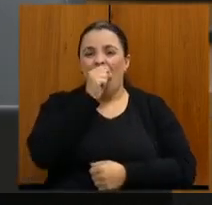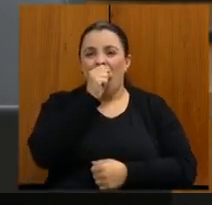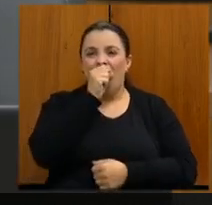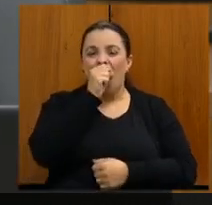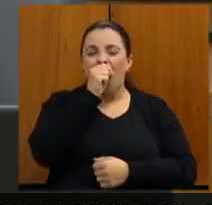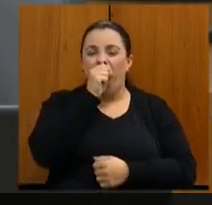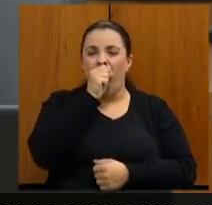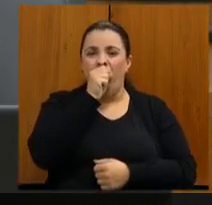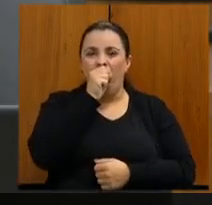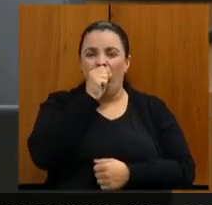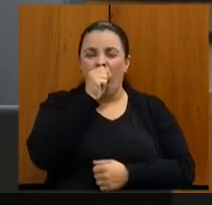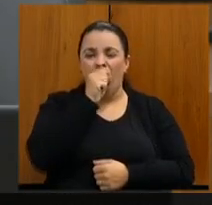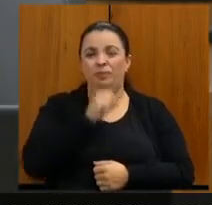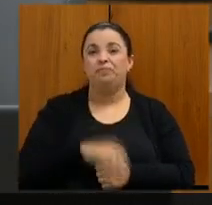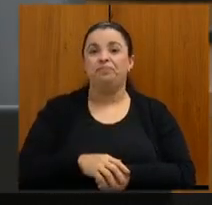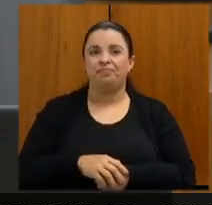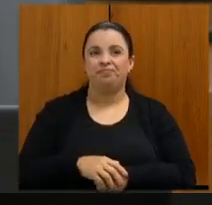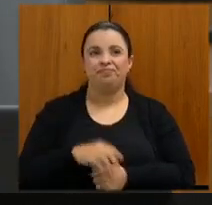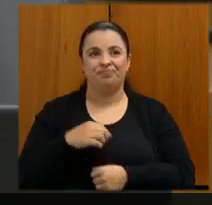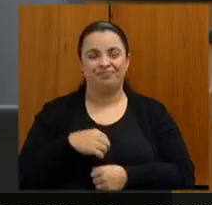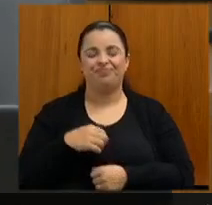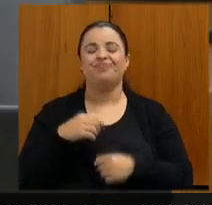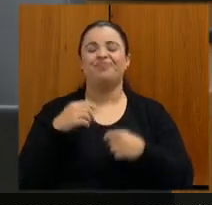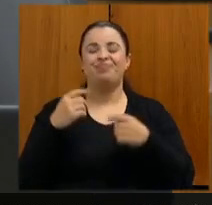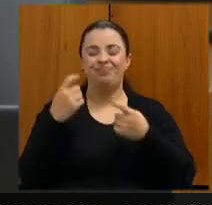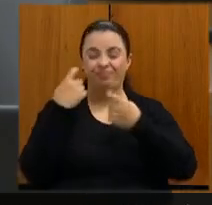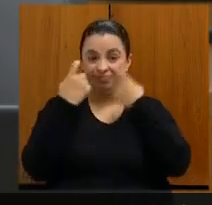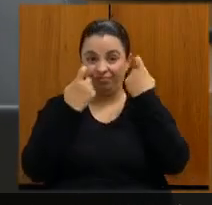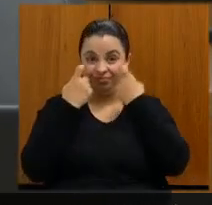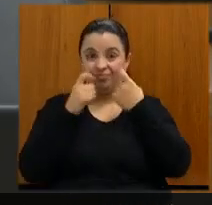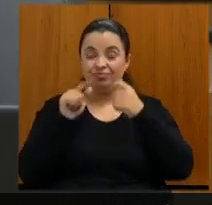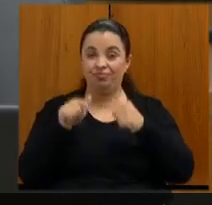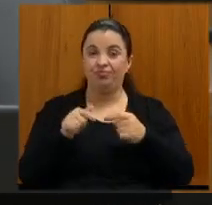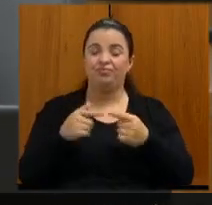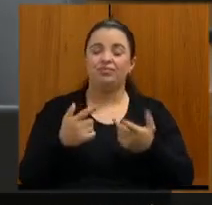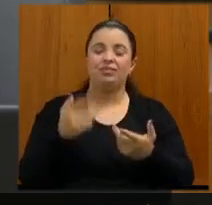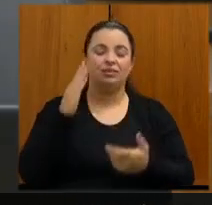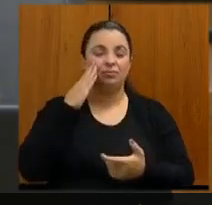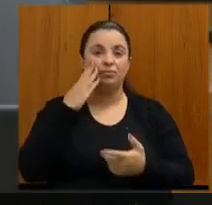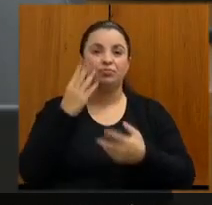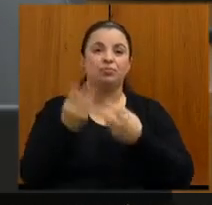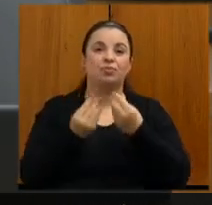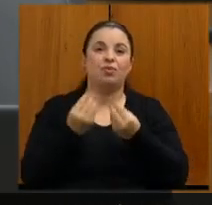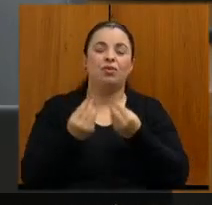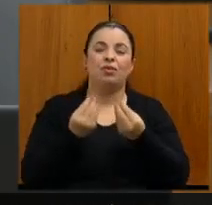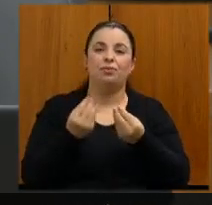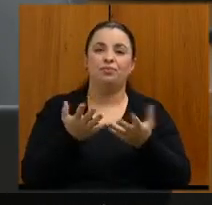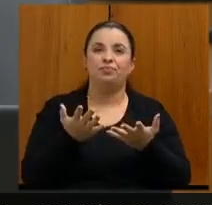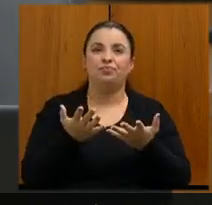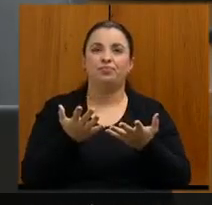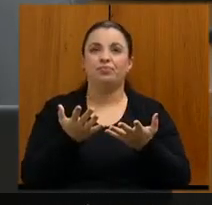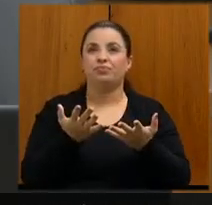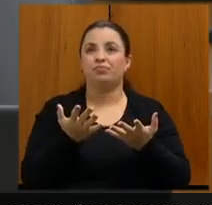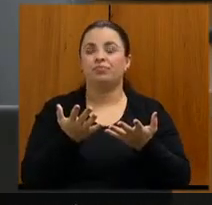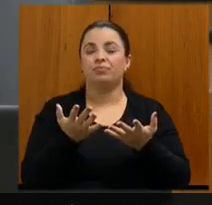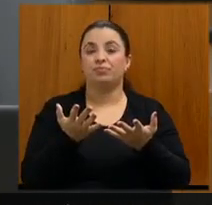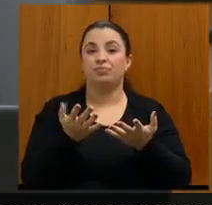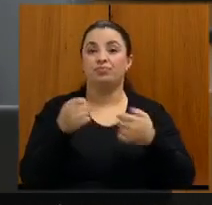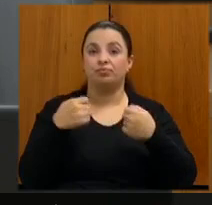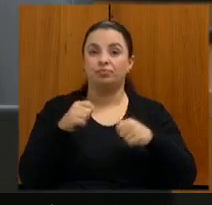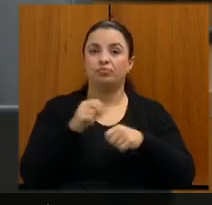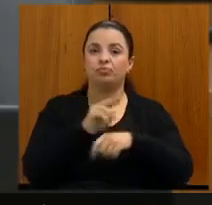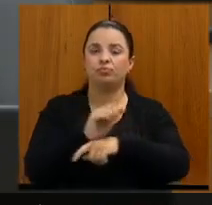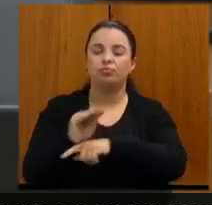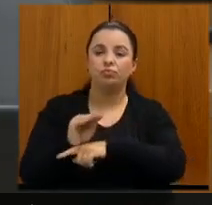fala porque isso me preocupou nessa coisa de um outro vocês tem que tirar sem isso a gente precisa